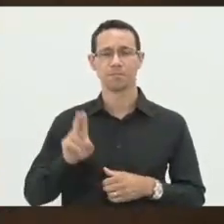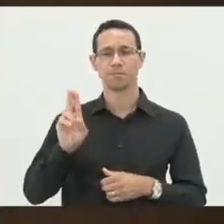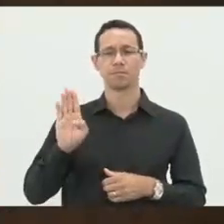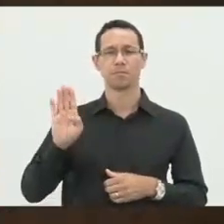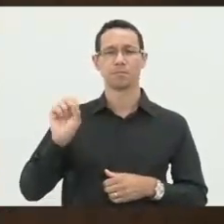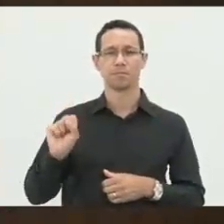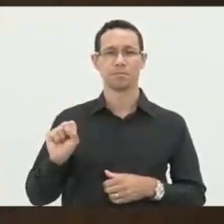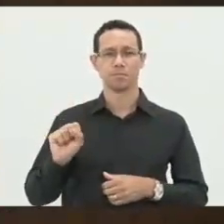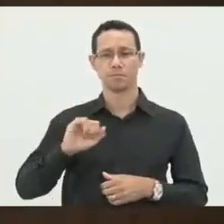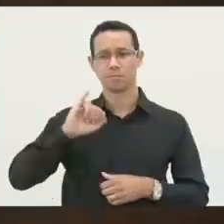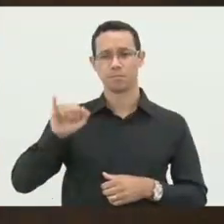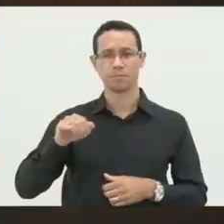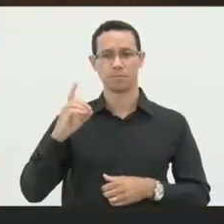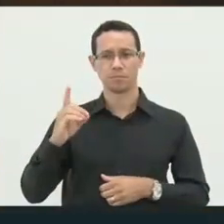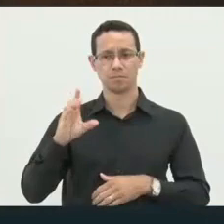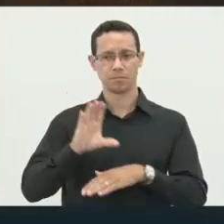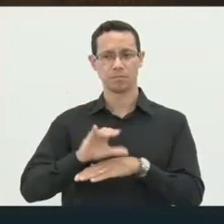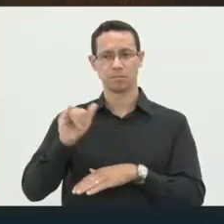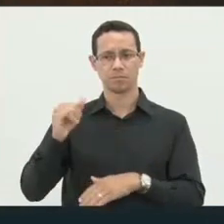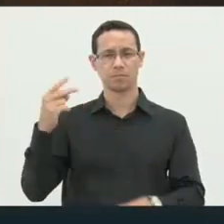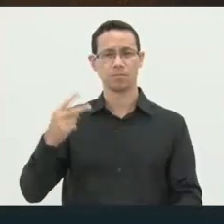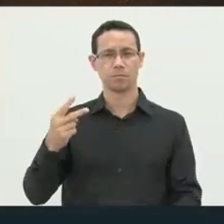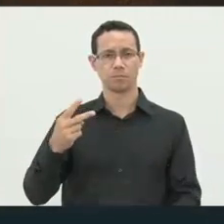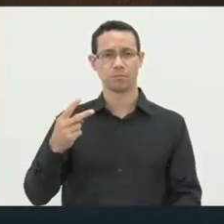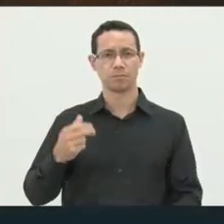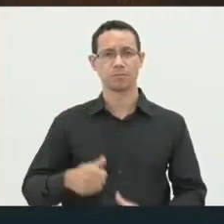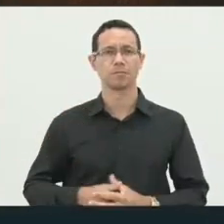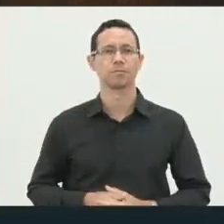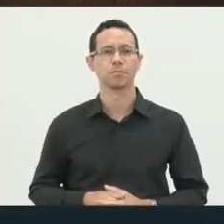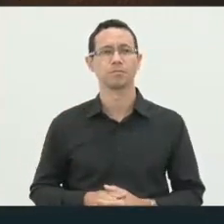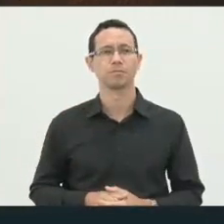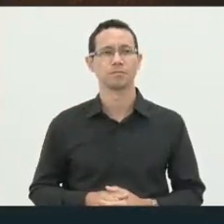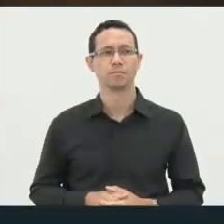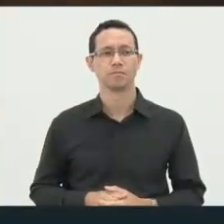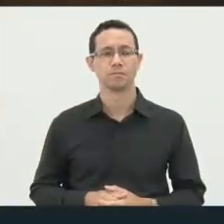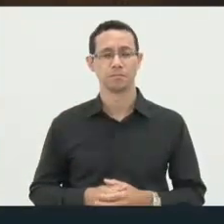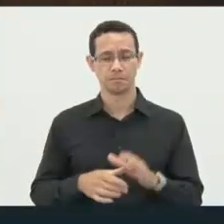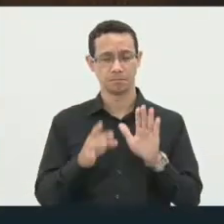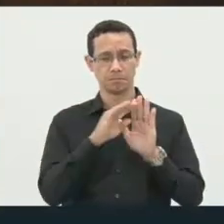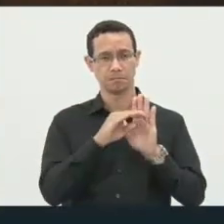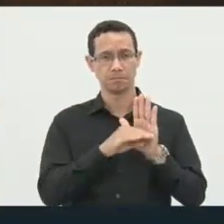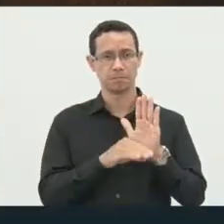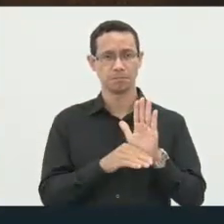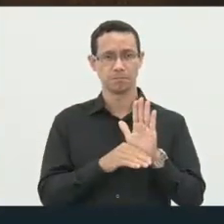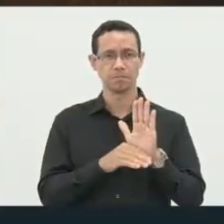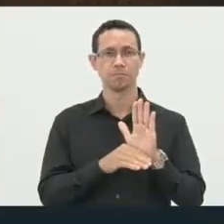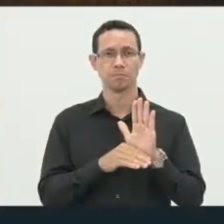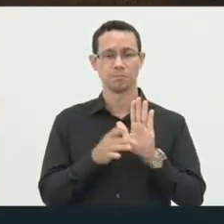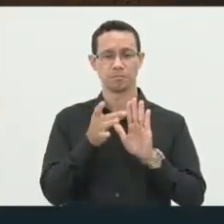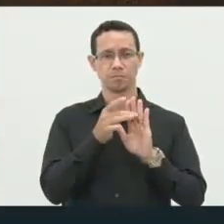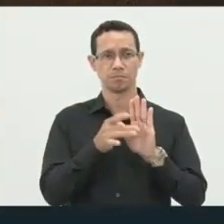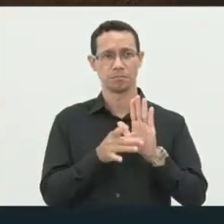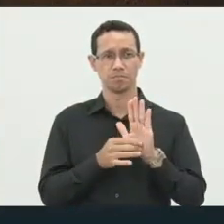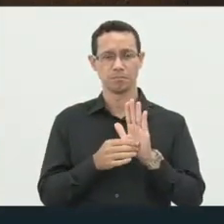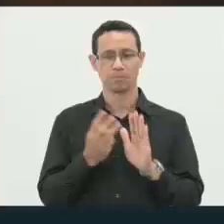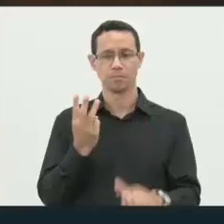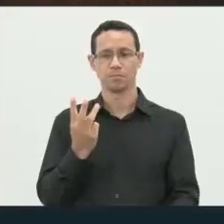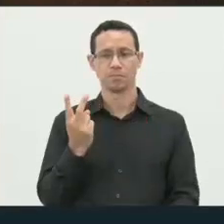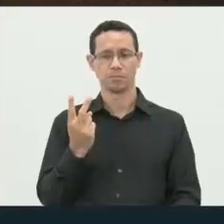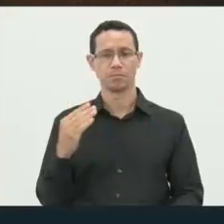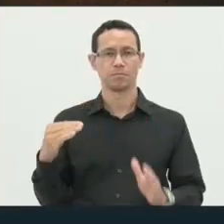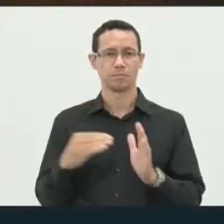Jardim Cumbica 2 inclusive até na pauta de hoje do item 32 ao item 37 né